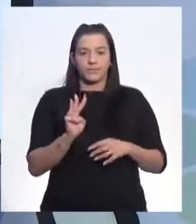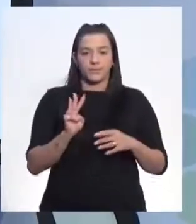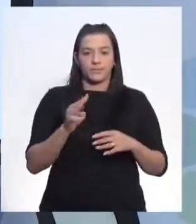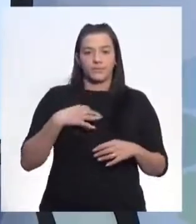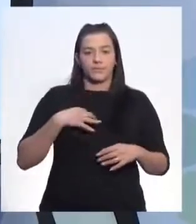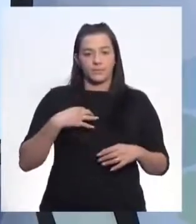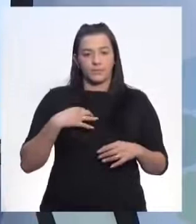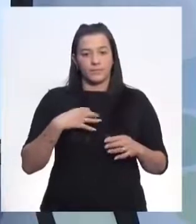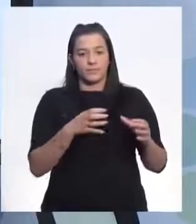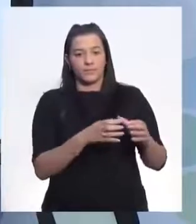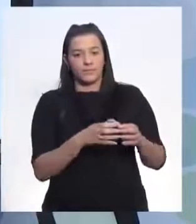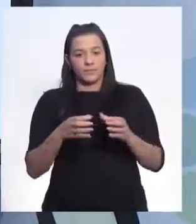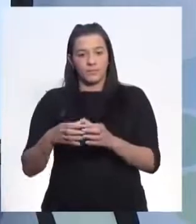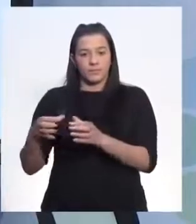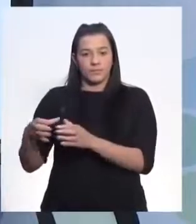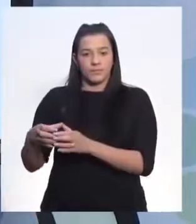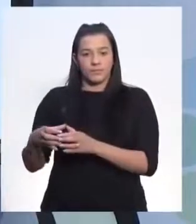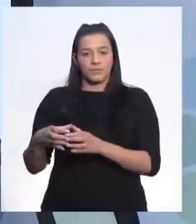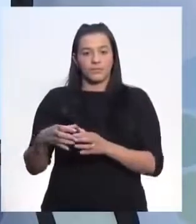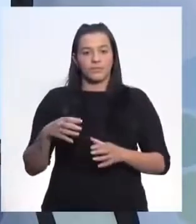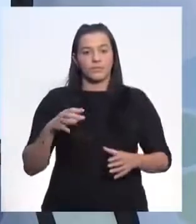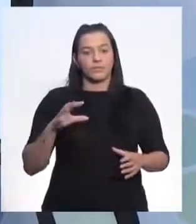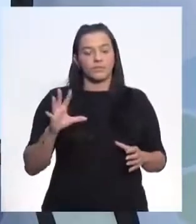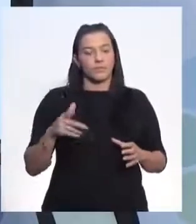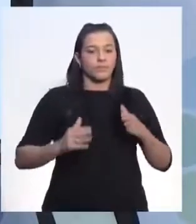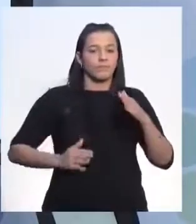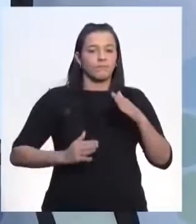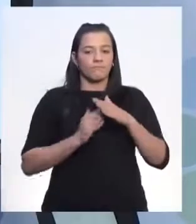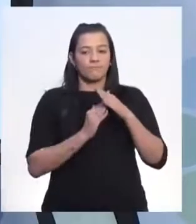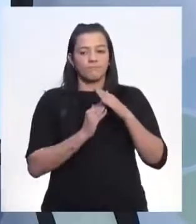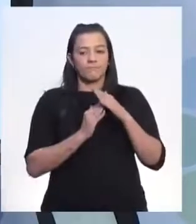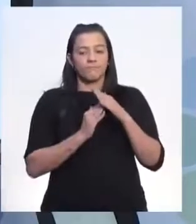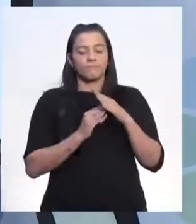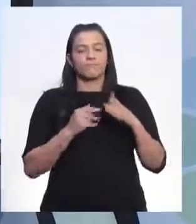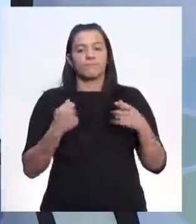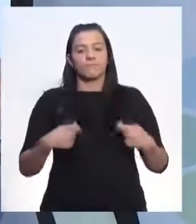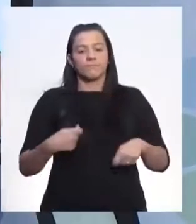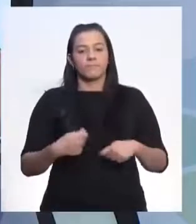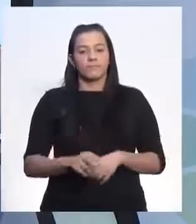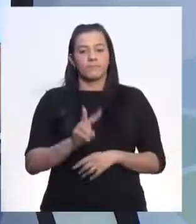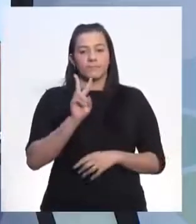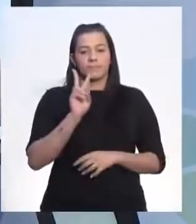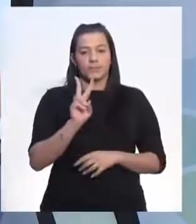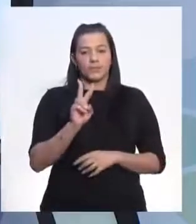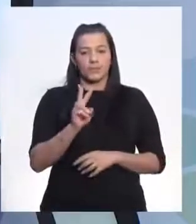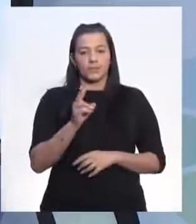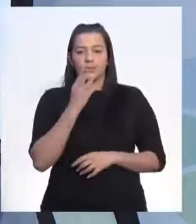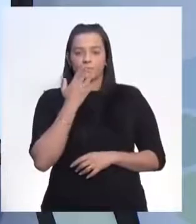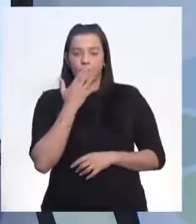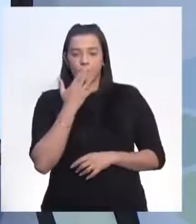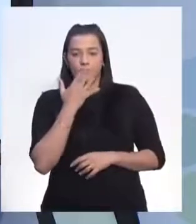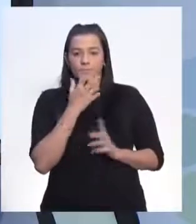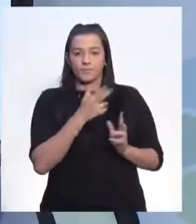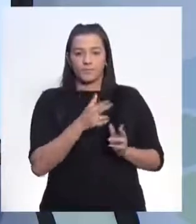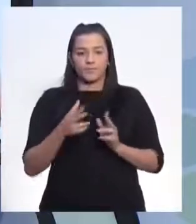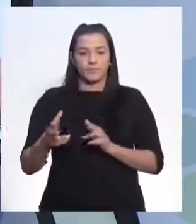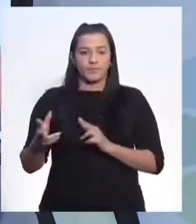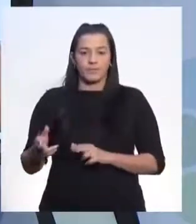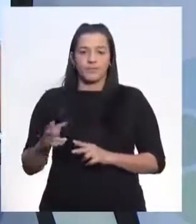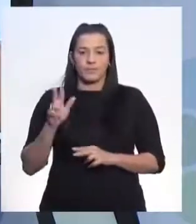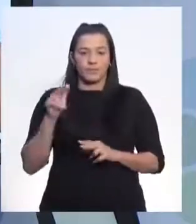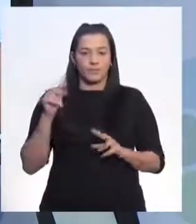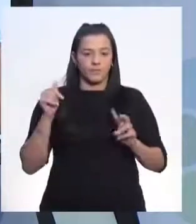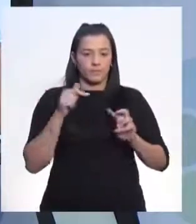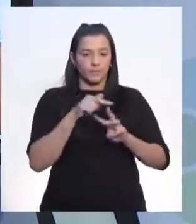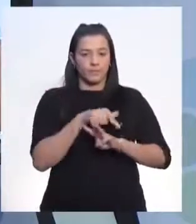em 3 camisetas, sendo que, no máximo, nesse conjunto, eu vou ter 2 de mesma cor, mas nunca as 3